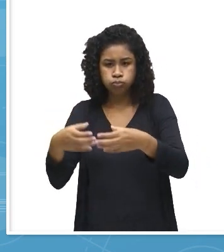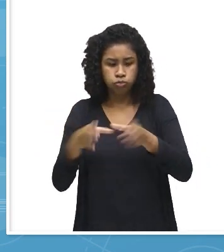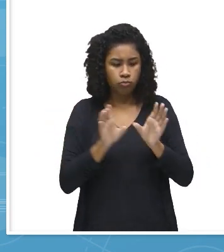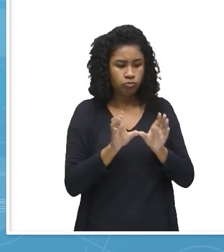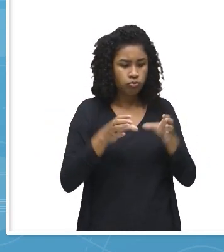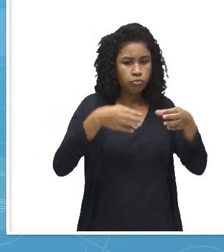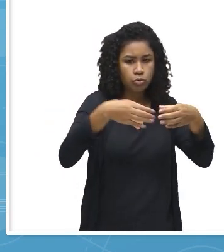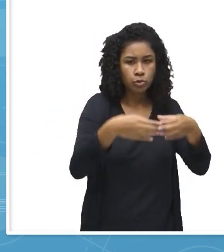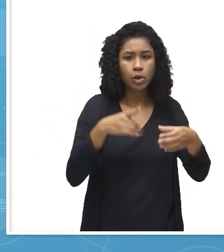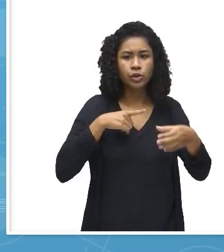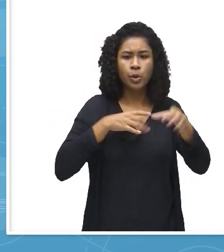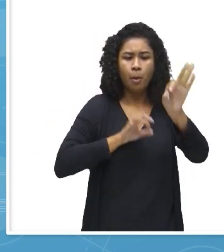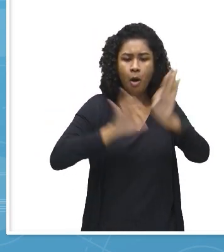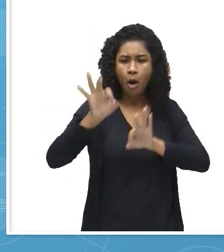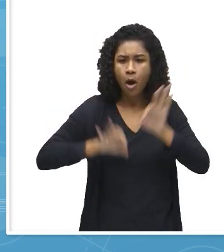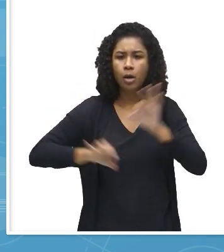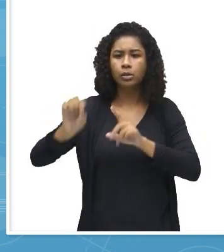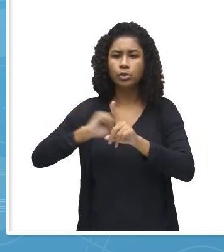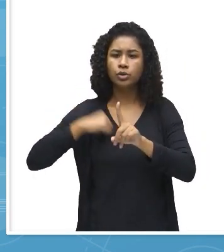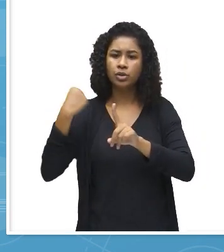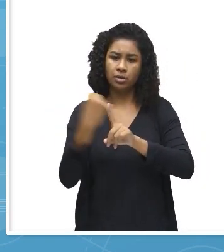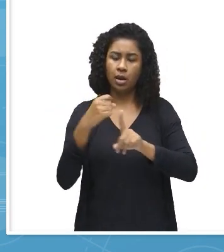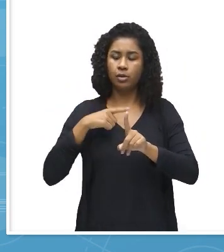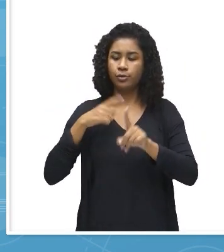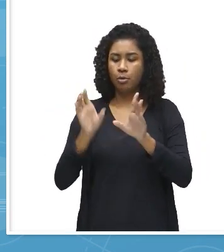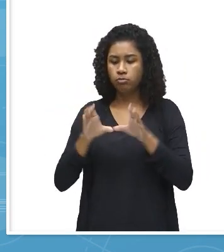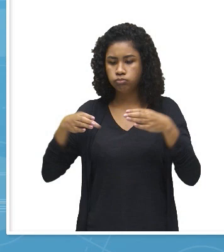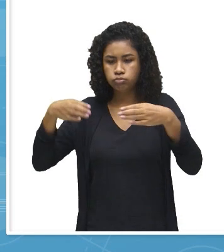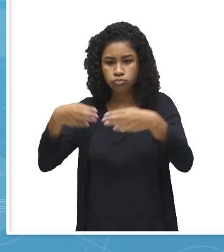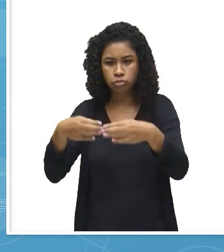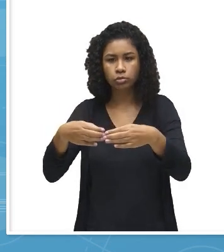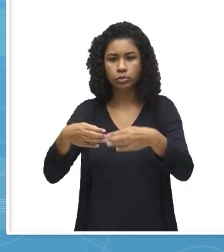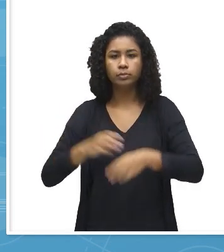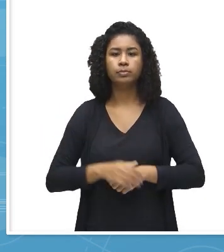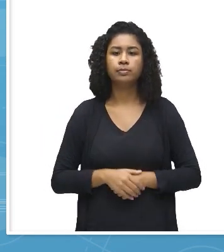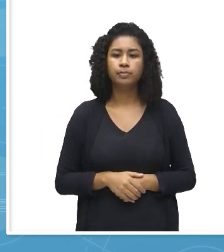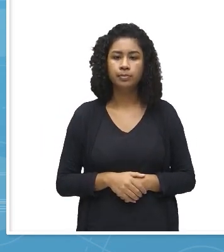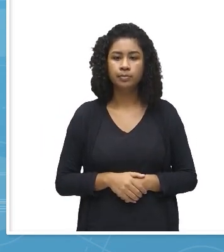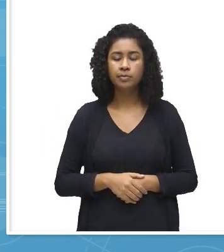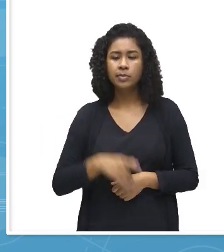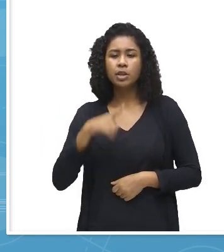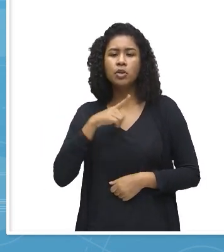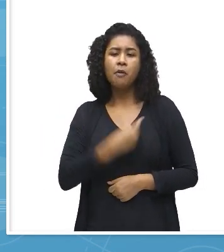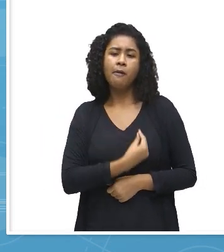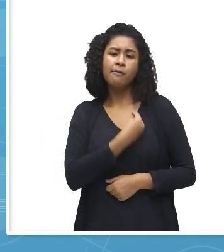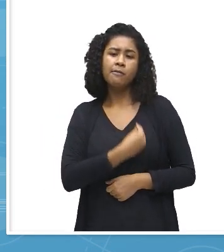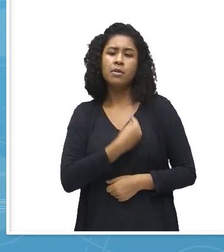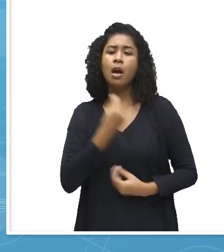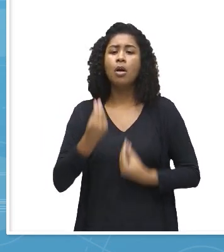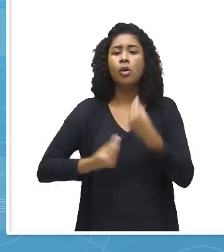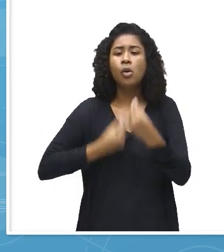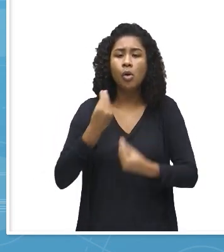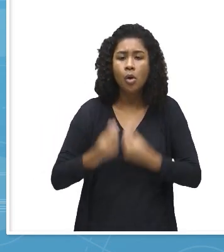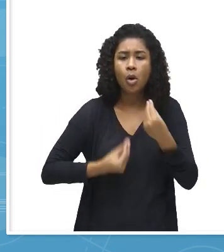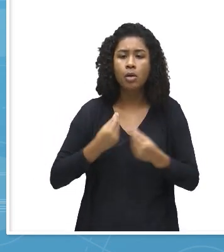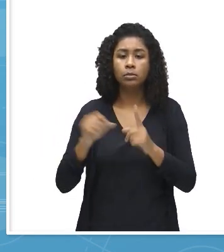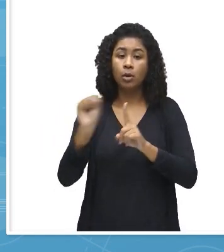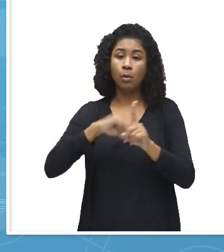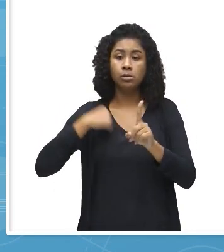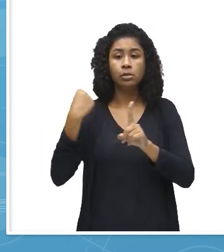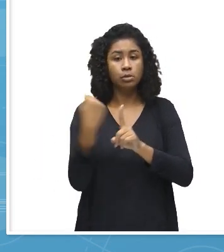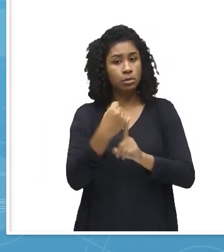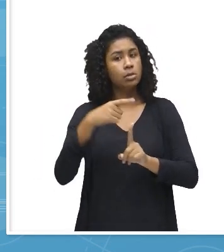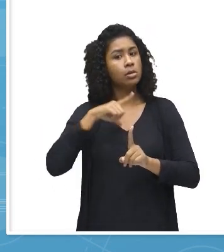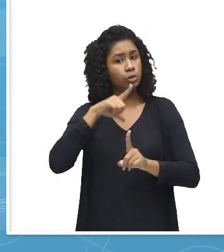organização social era nas tribos e nos clãs. Eles viviam ali, né, uma forma de sociedade